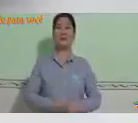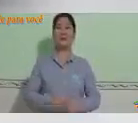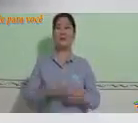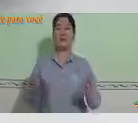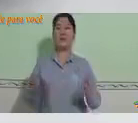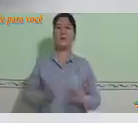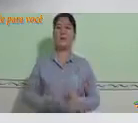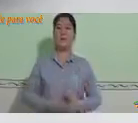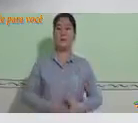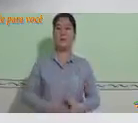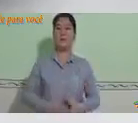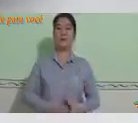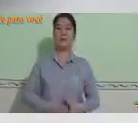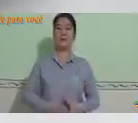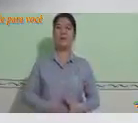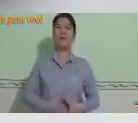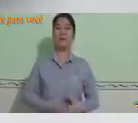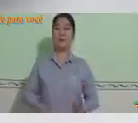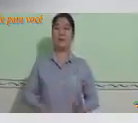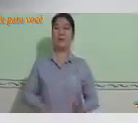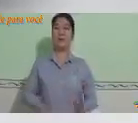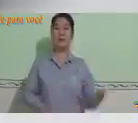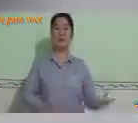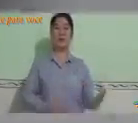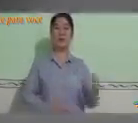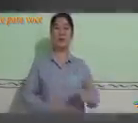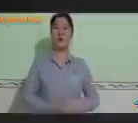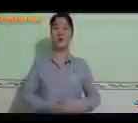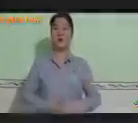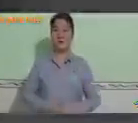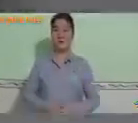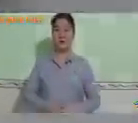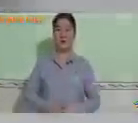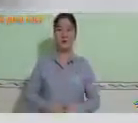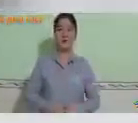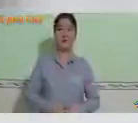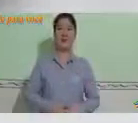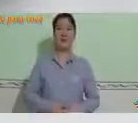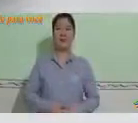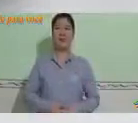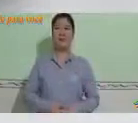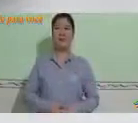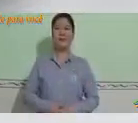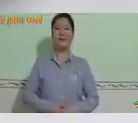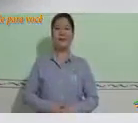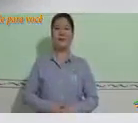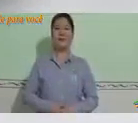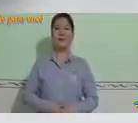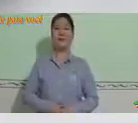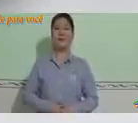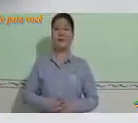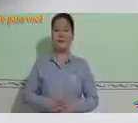uma vez que essa proteína está associada com ganho de massa muscular e melhora cardiorrespiratória.